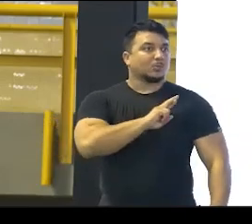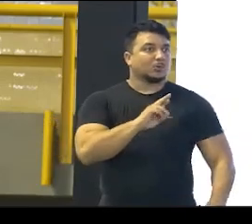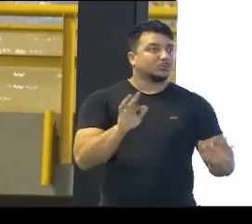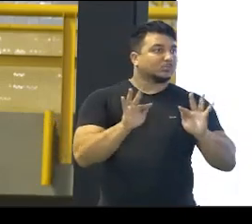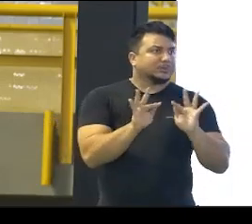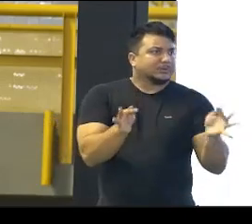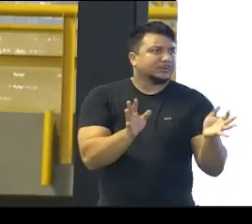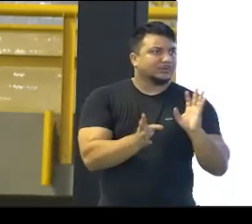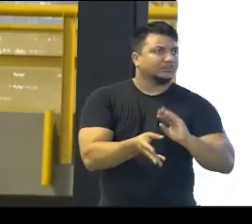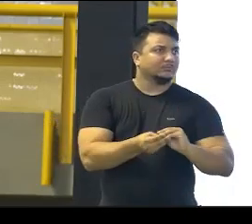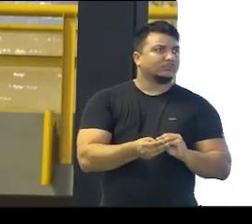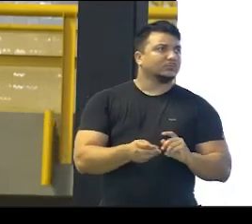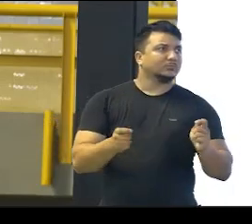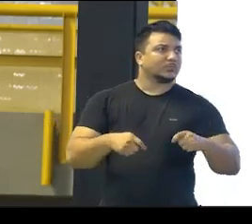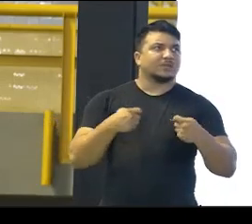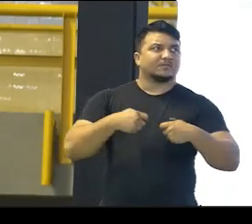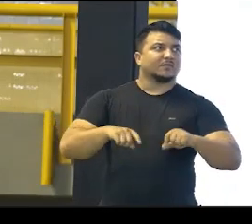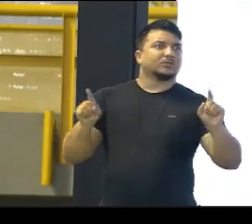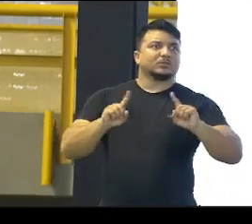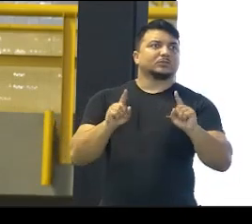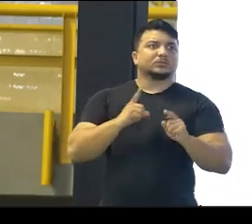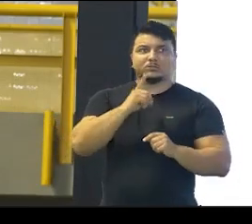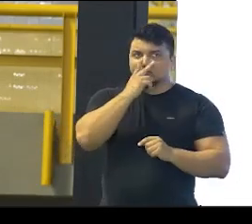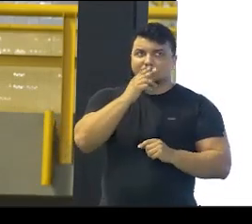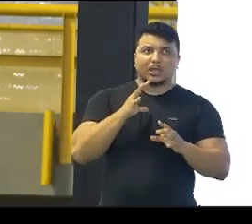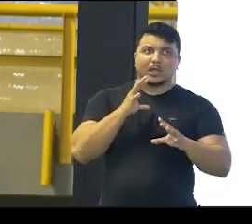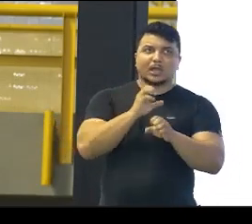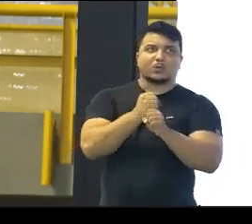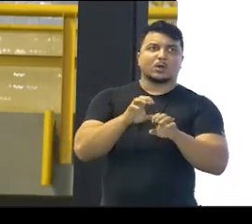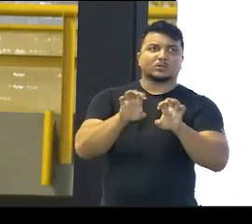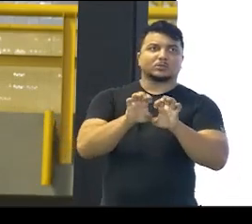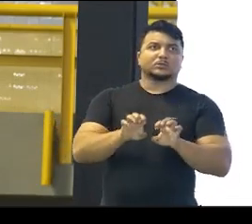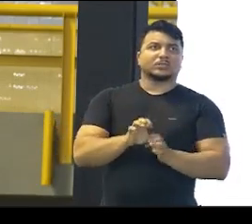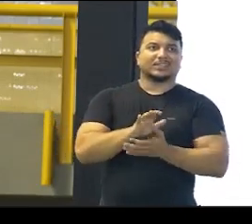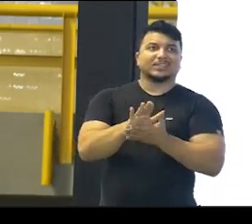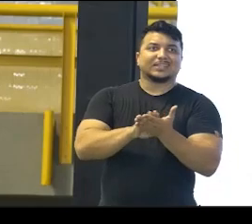ser quanto? 5 vezes 25, que vai dar quanto?